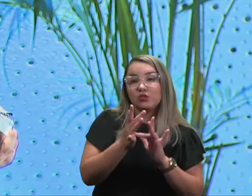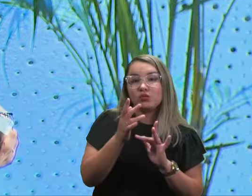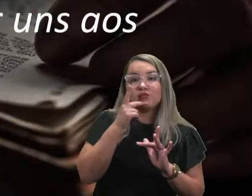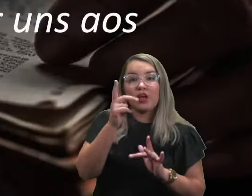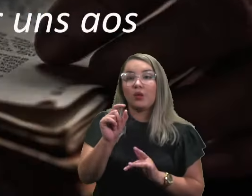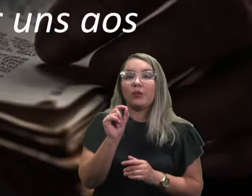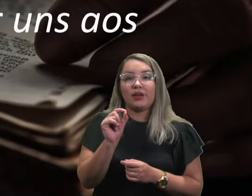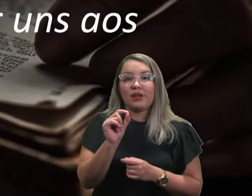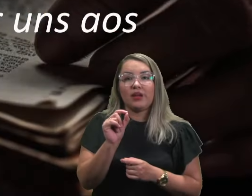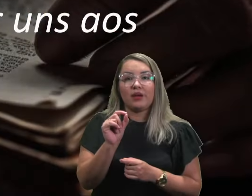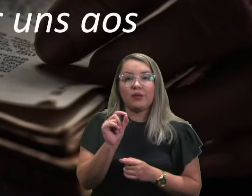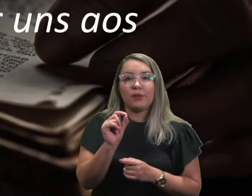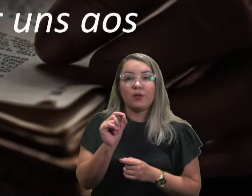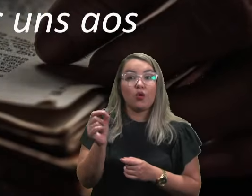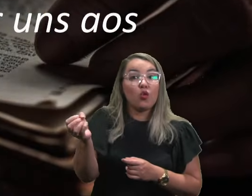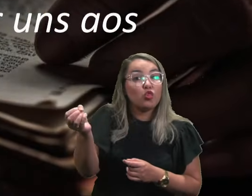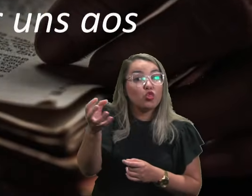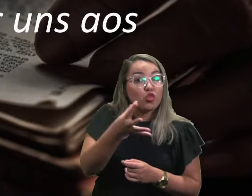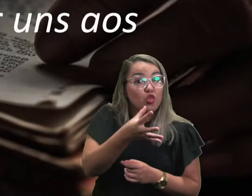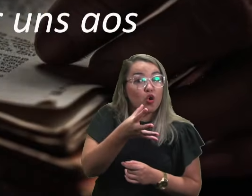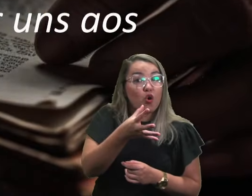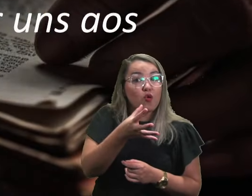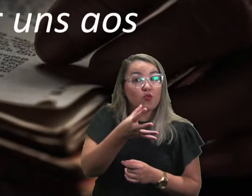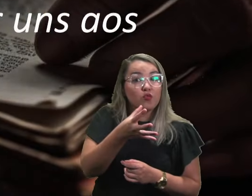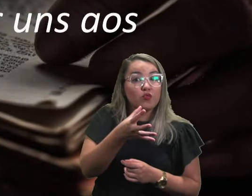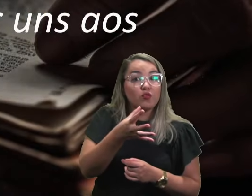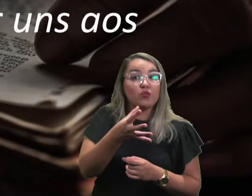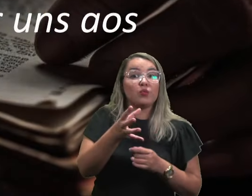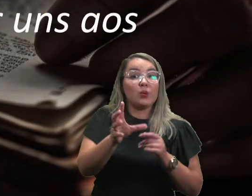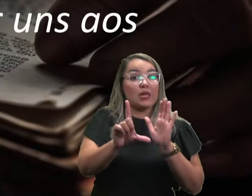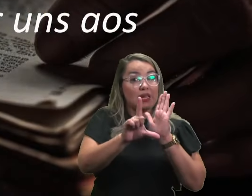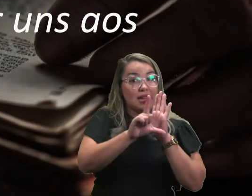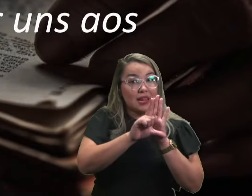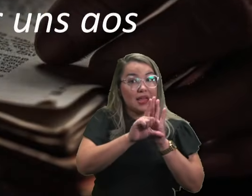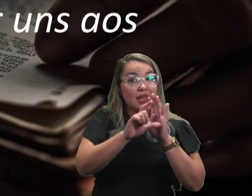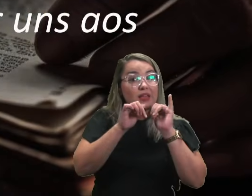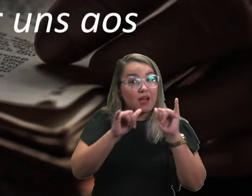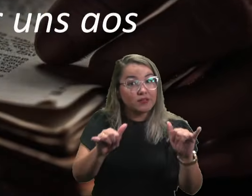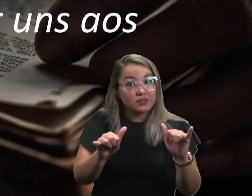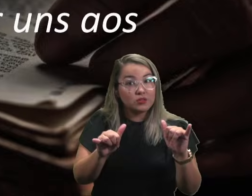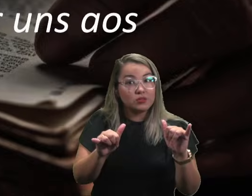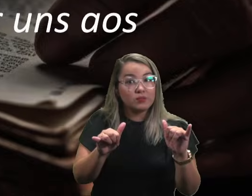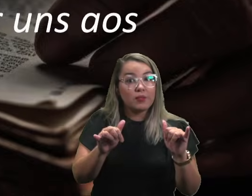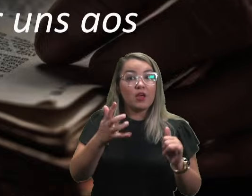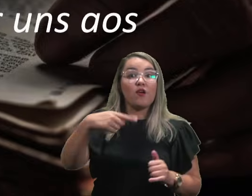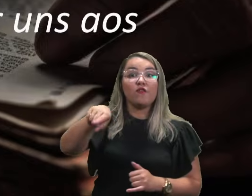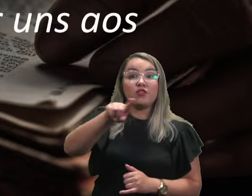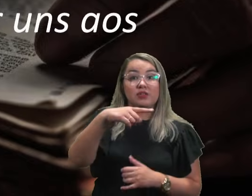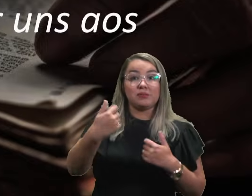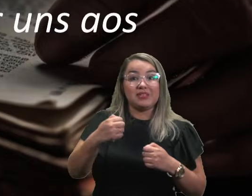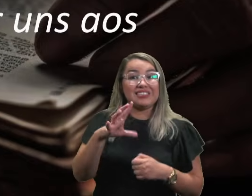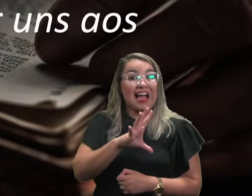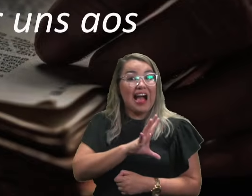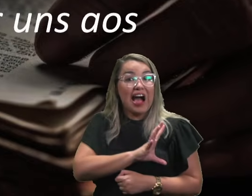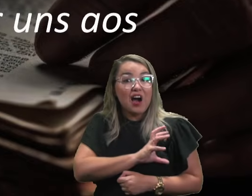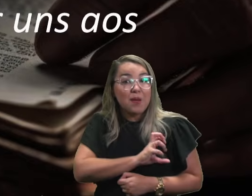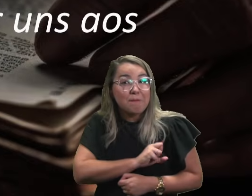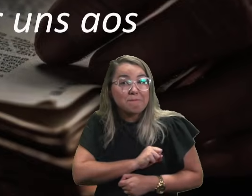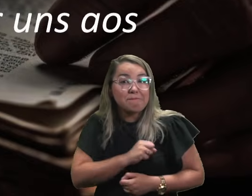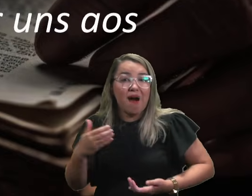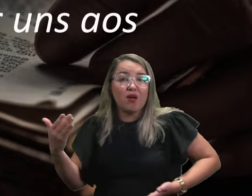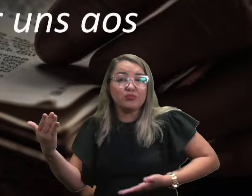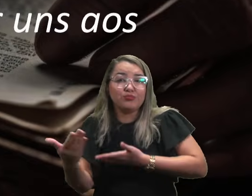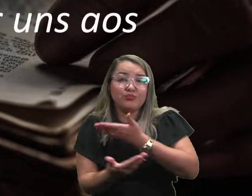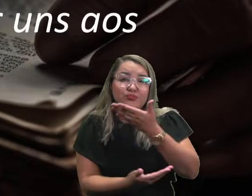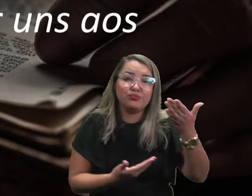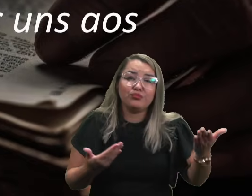então diz: novo mandamento vos dou, que vos ameis uns aos outros, assim como eu vos amei, que também vos ameis